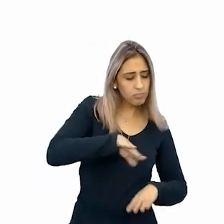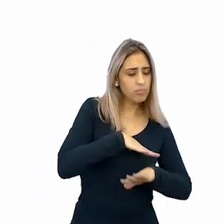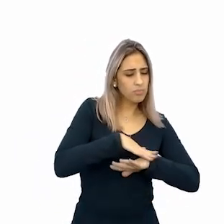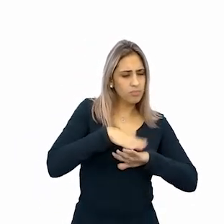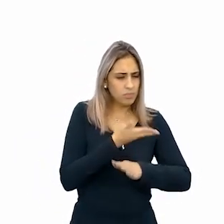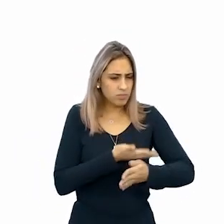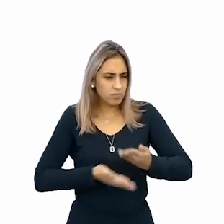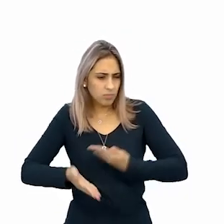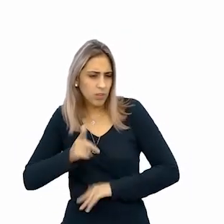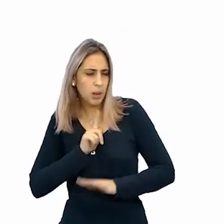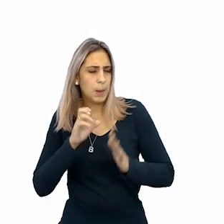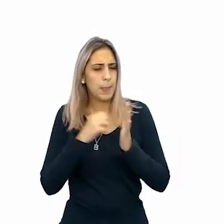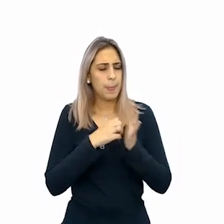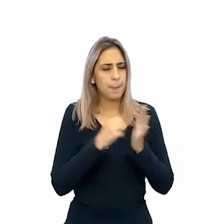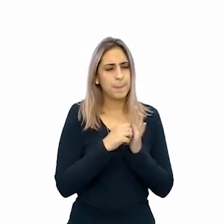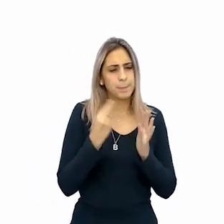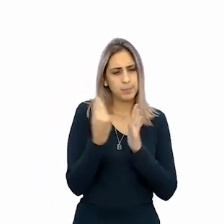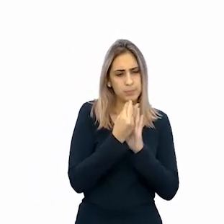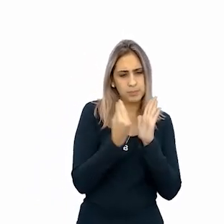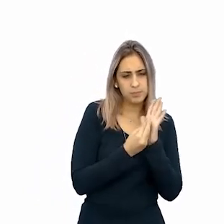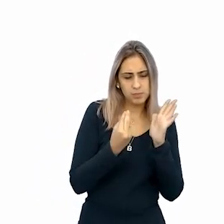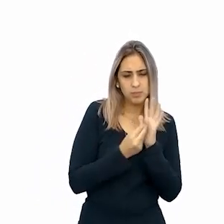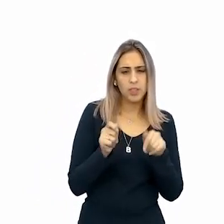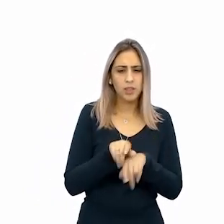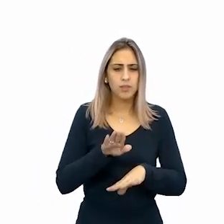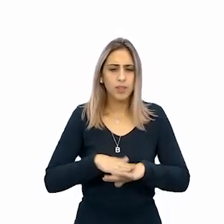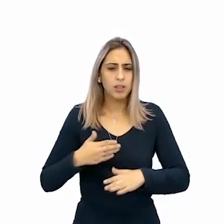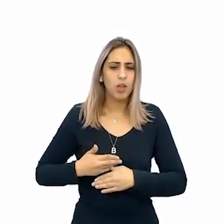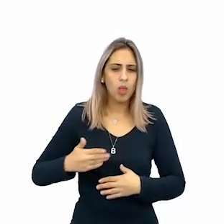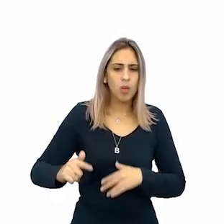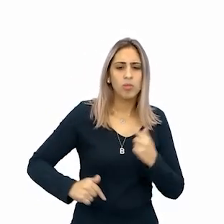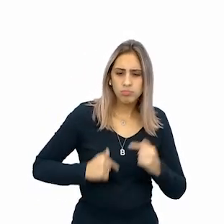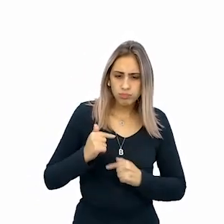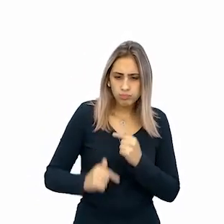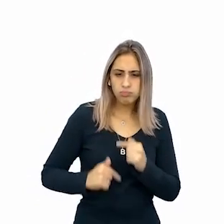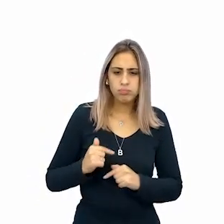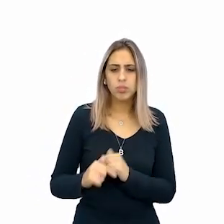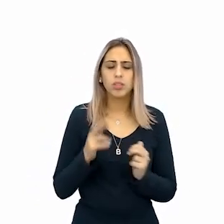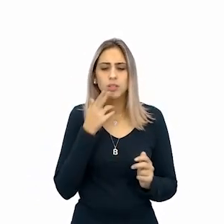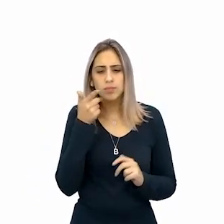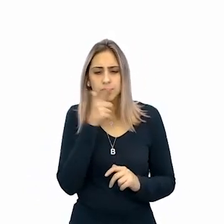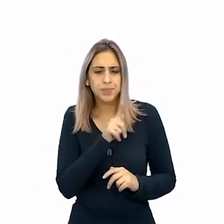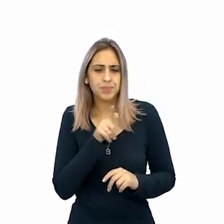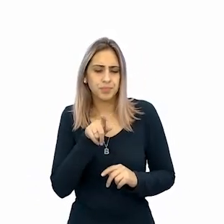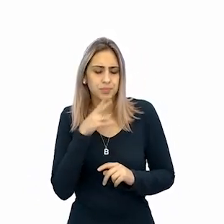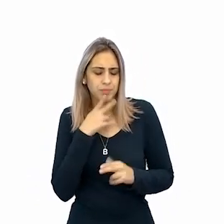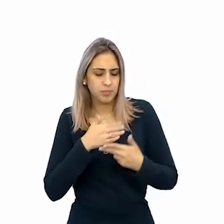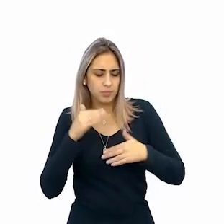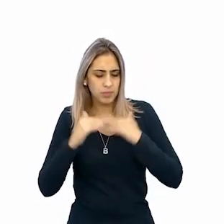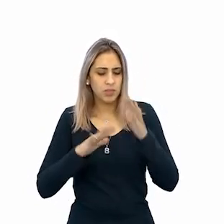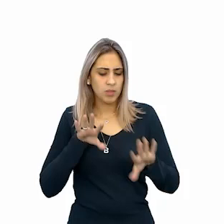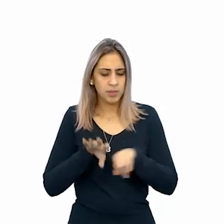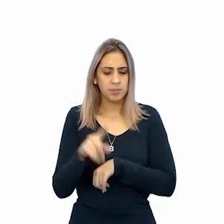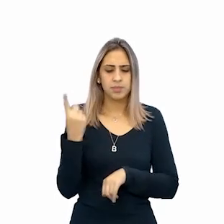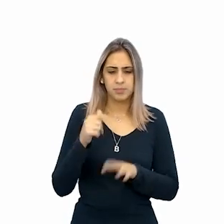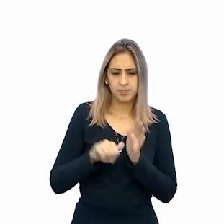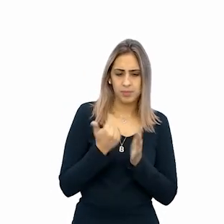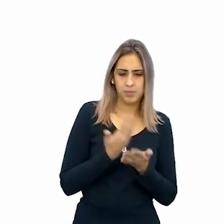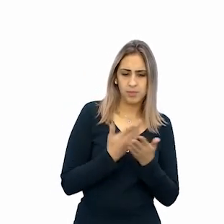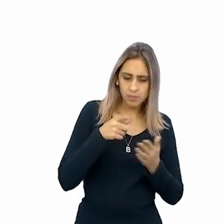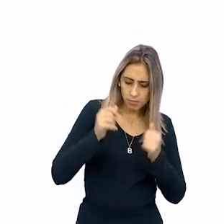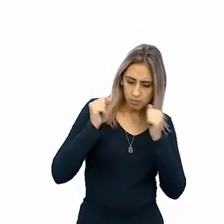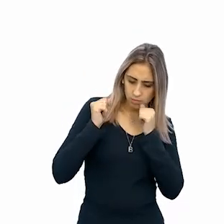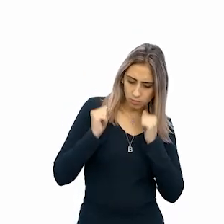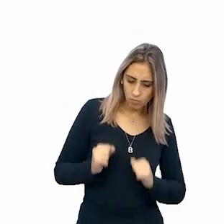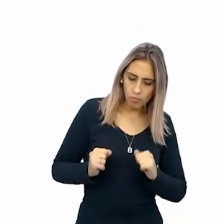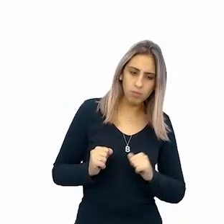conversa, tendo acesso aos registros feitos ao longo do trabalho, recuperando o mural de informações da primeira aula, eles